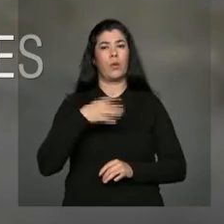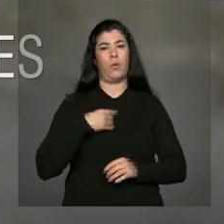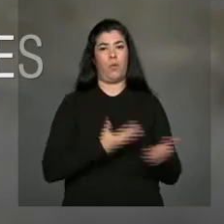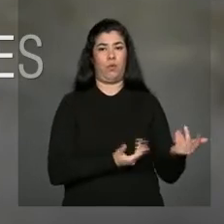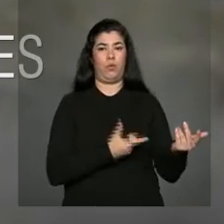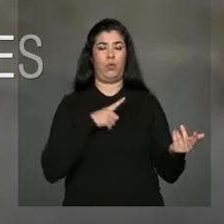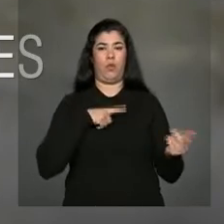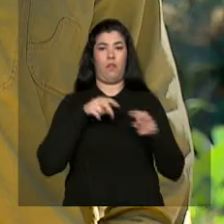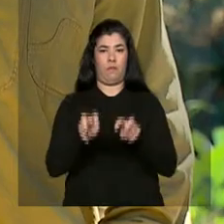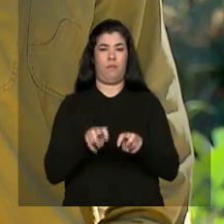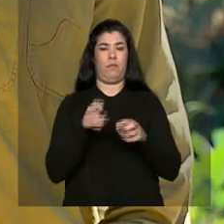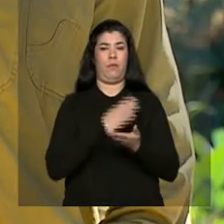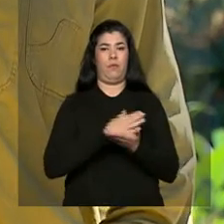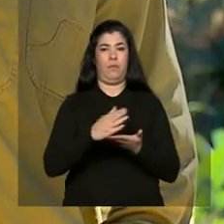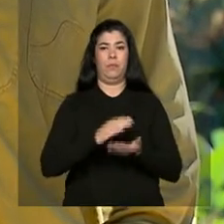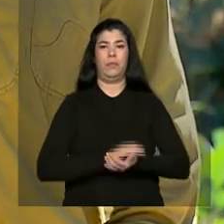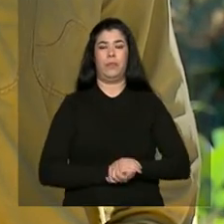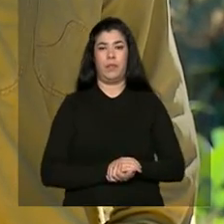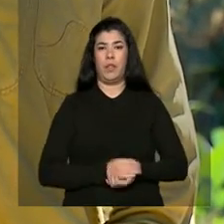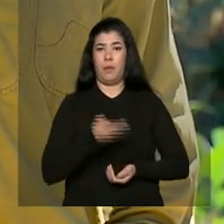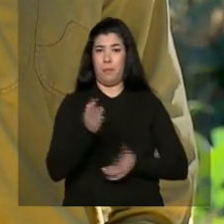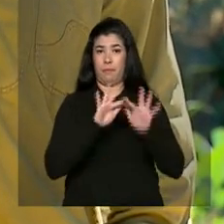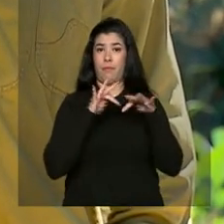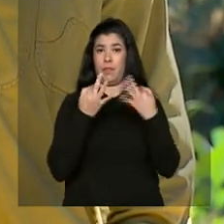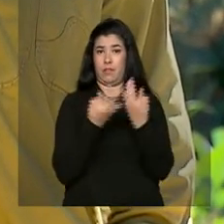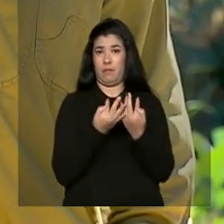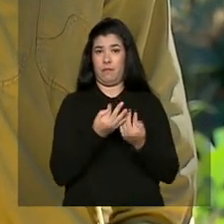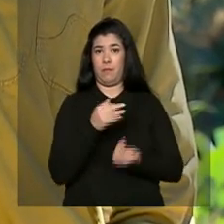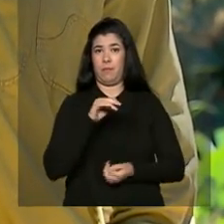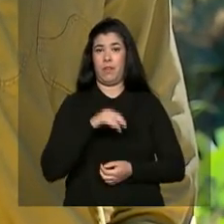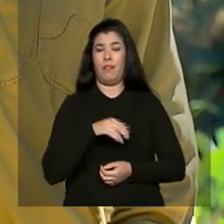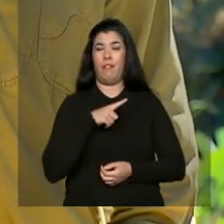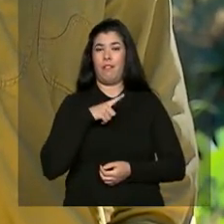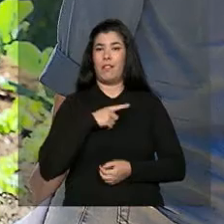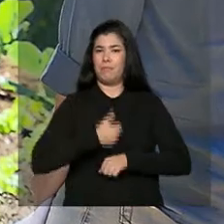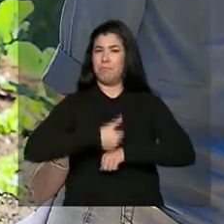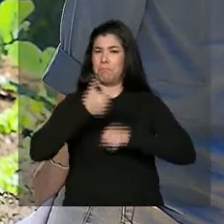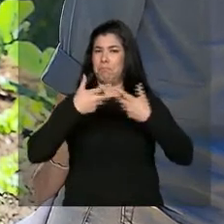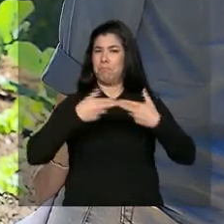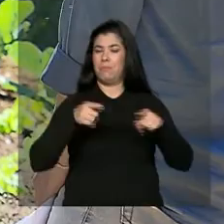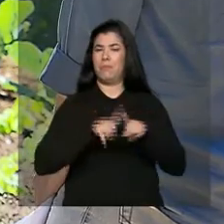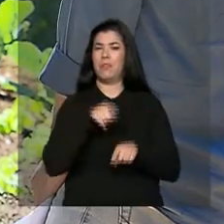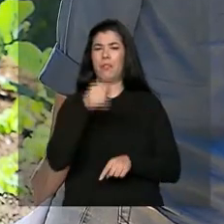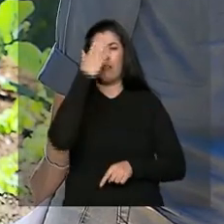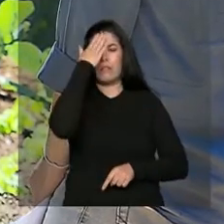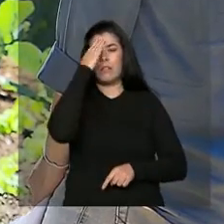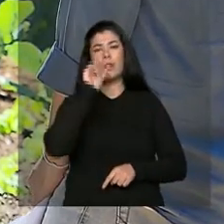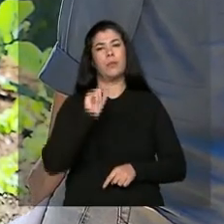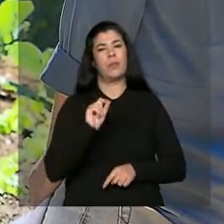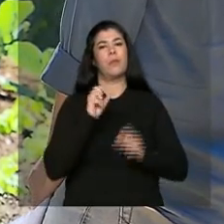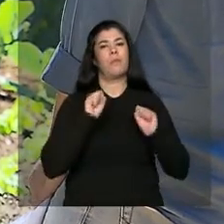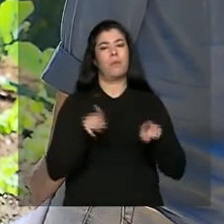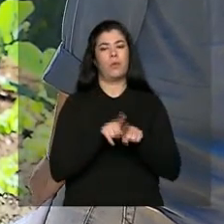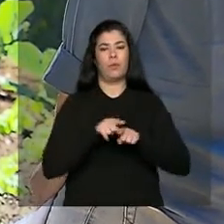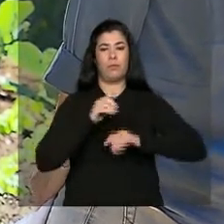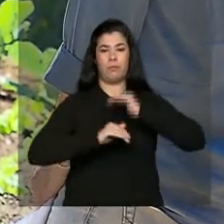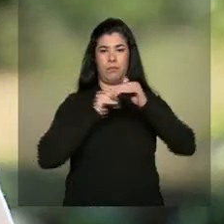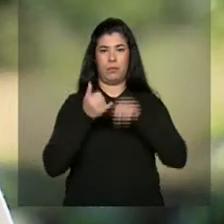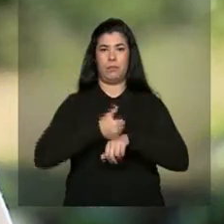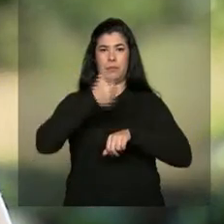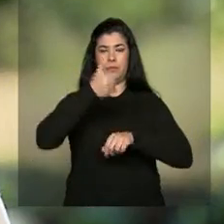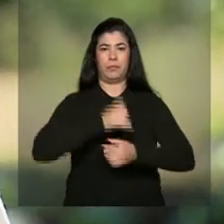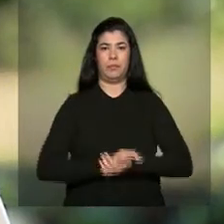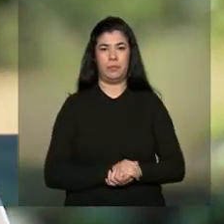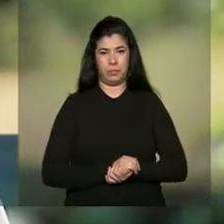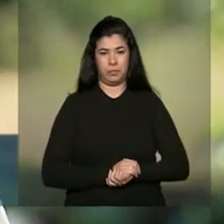jovens agricultores. Para a família do seu Pereira, as coisas melhoraram, mas eles sabem que podem mais.